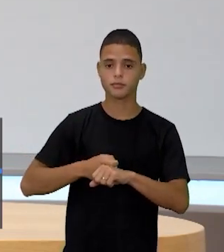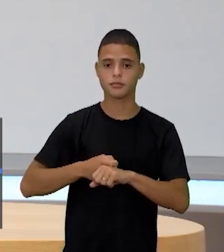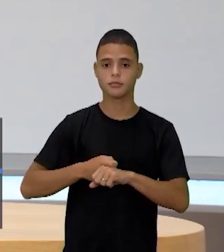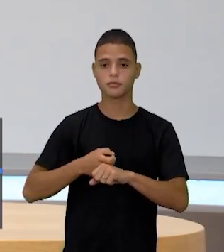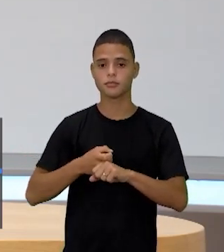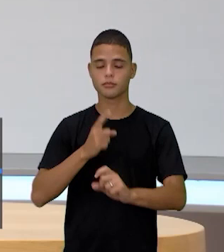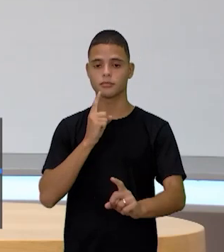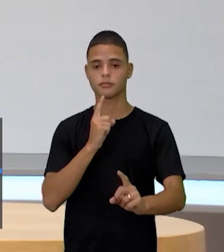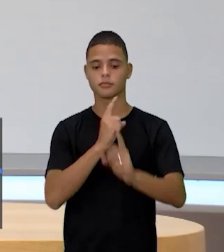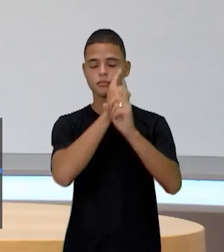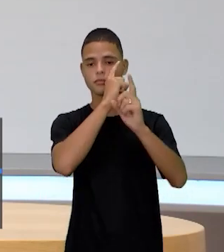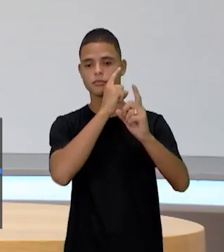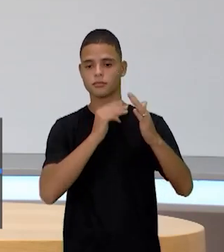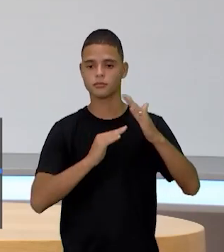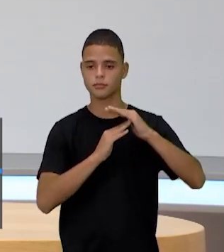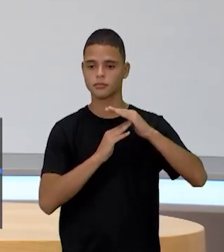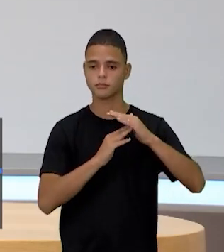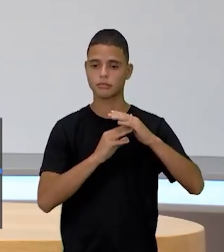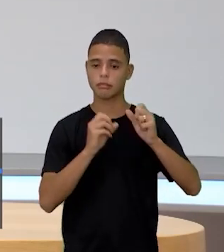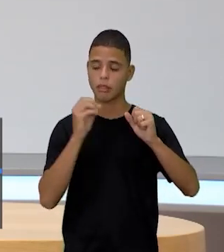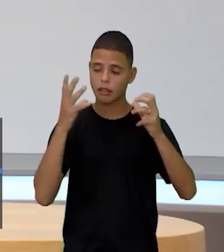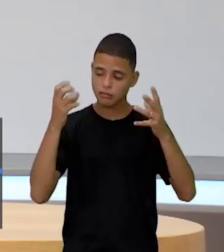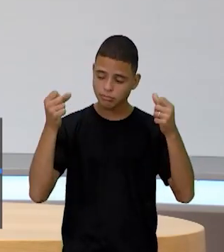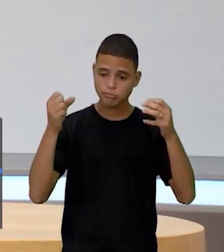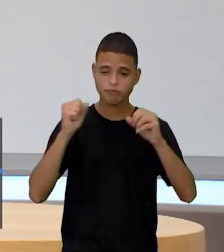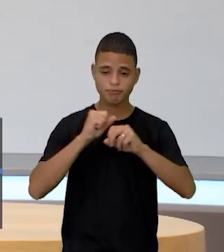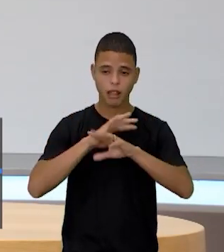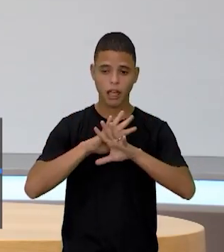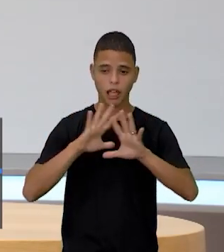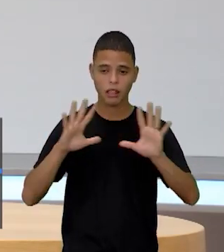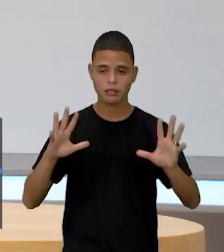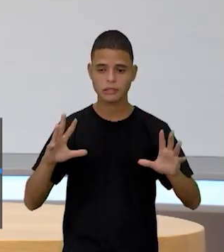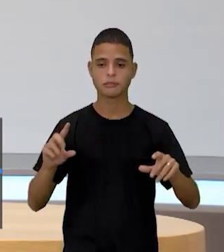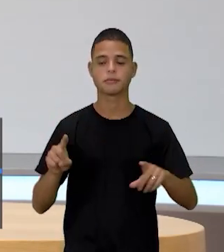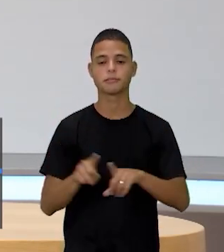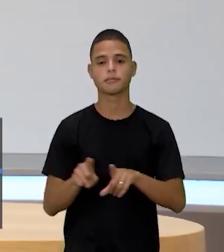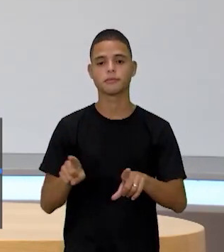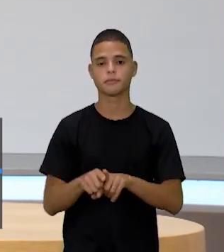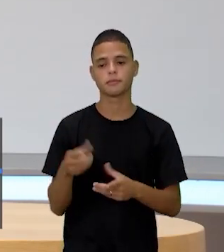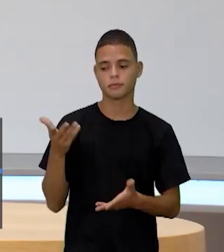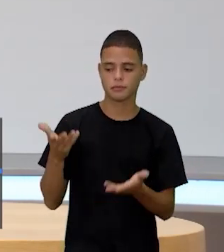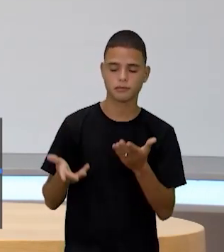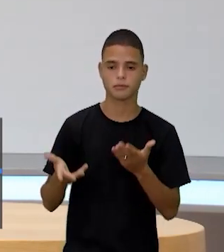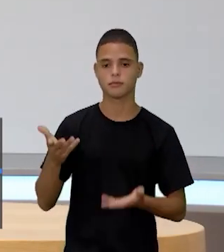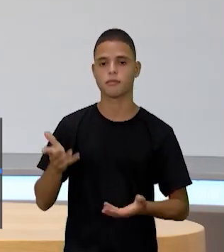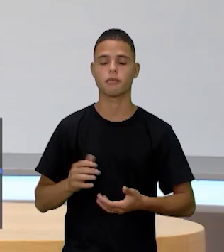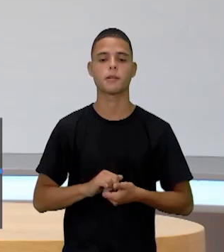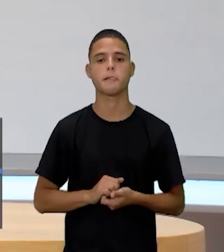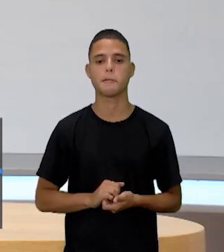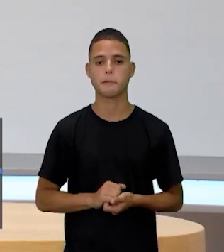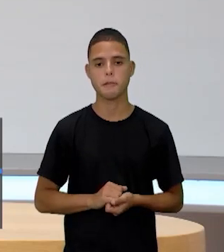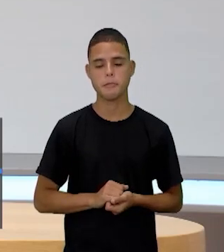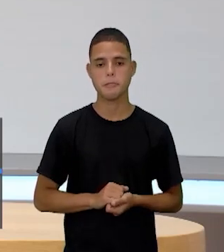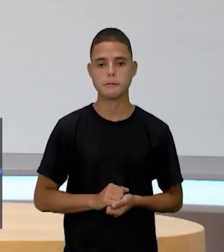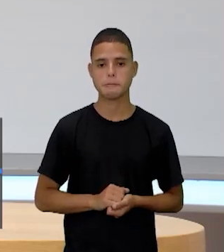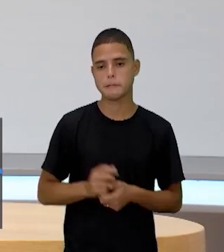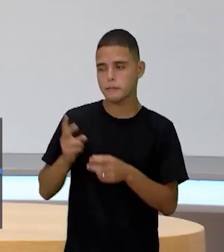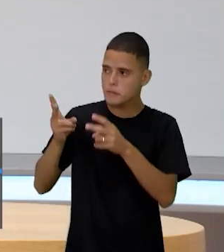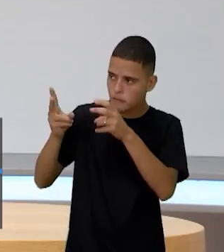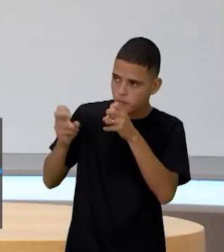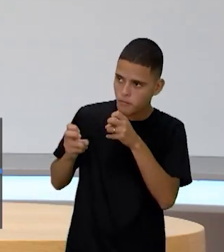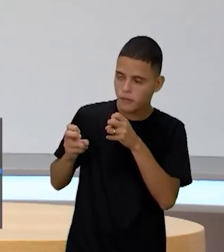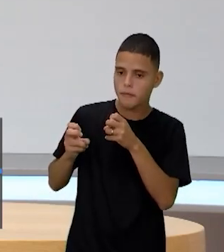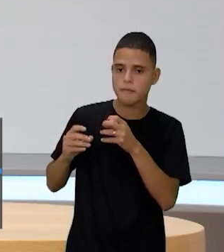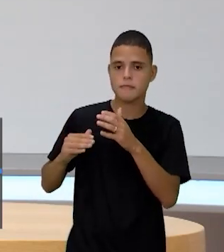a coloração transparente, quer dizer que ela está no equilíbrio químico. Então, quando eu perceber que